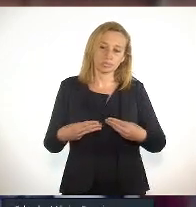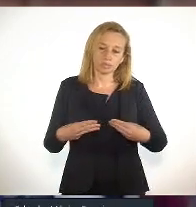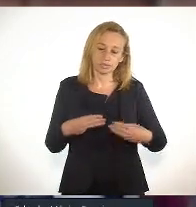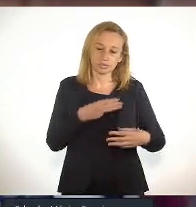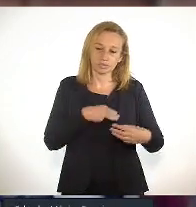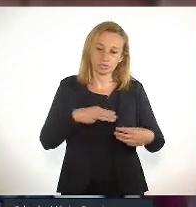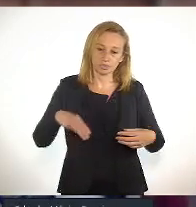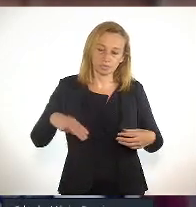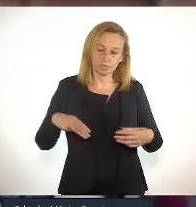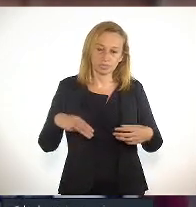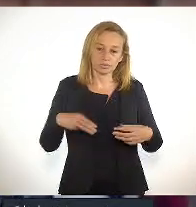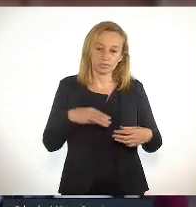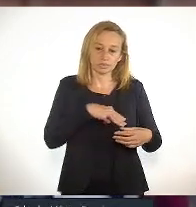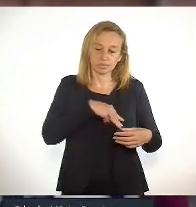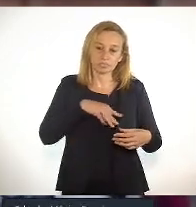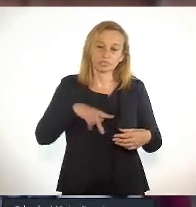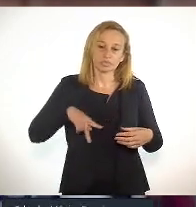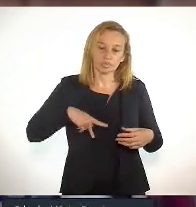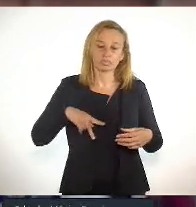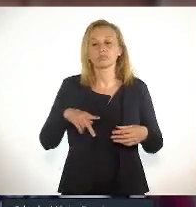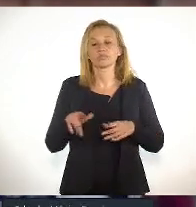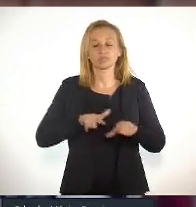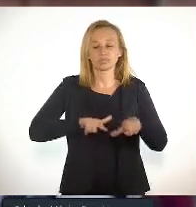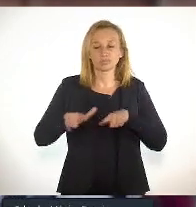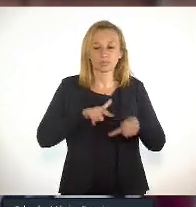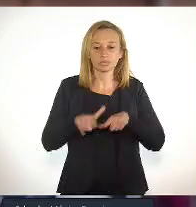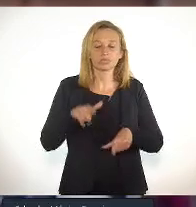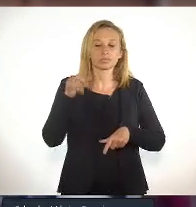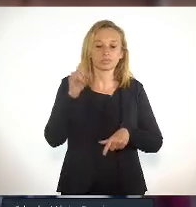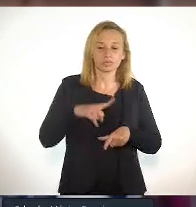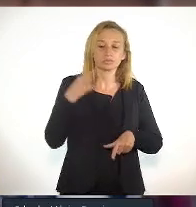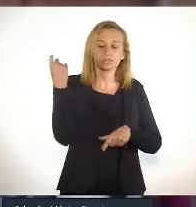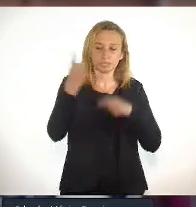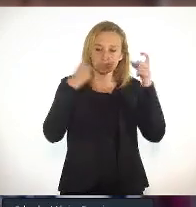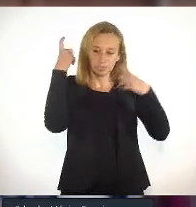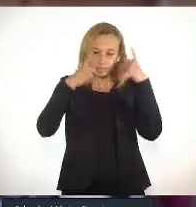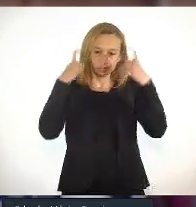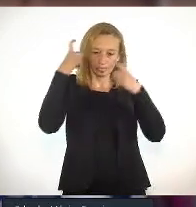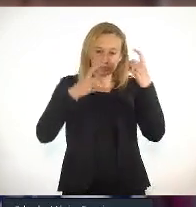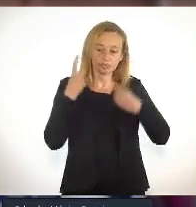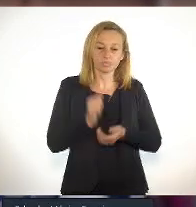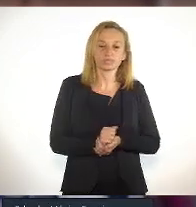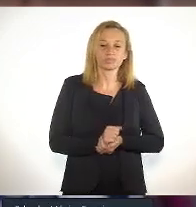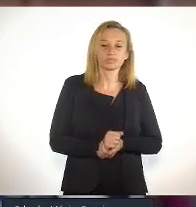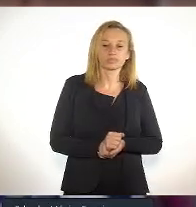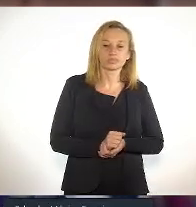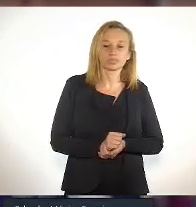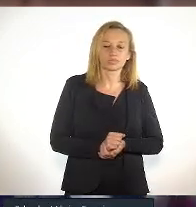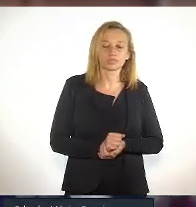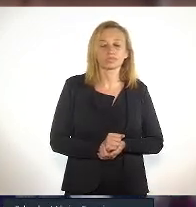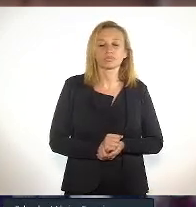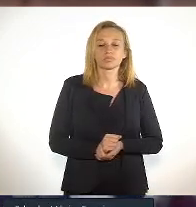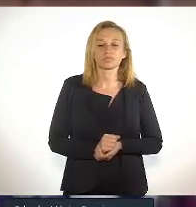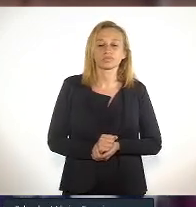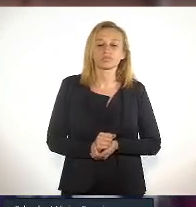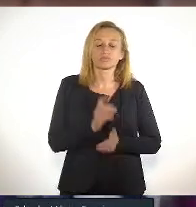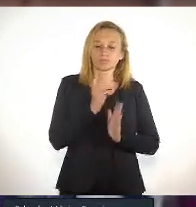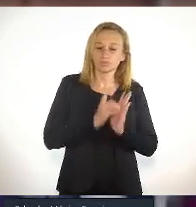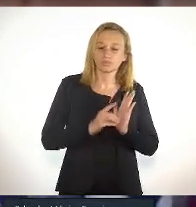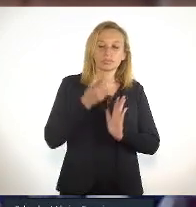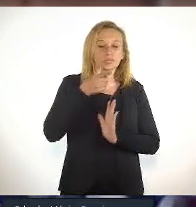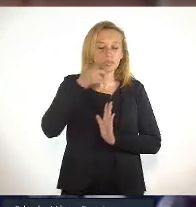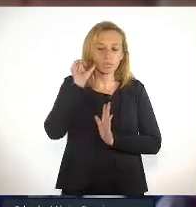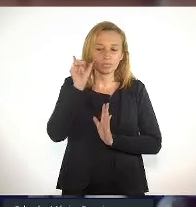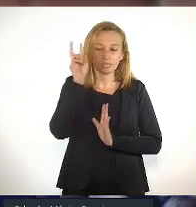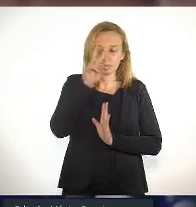atendimentos que a gente vem fazendo. Então, acho que é uma preocupação. Nós temos a finalização do decreto, muito bem lembrada ontem, na